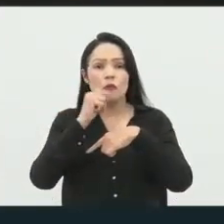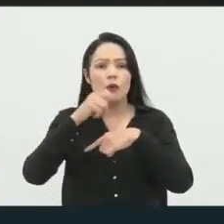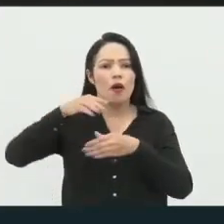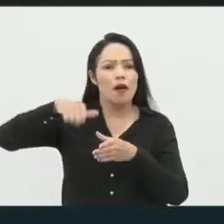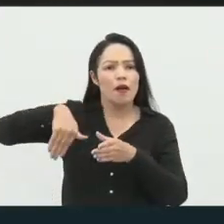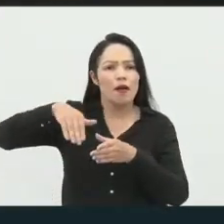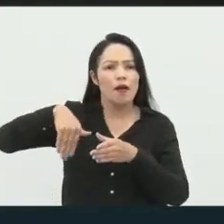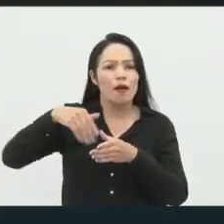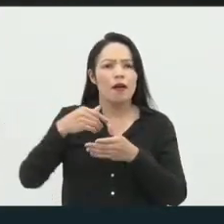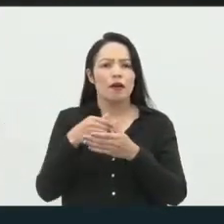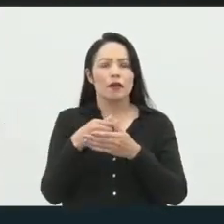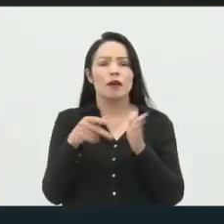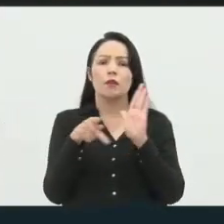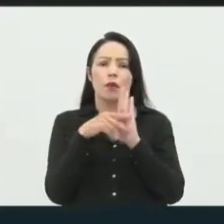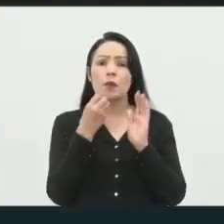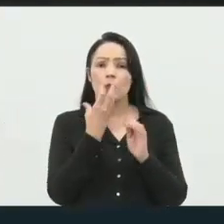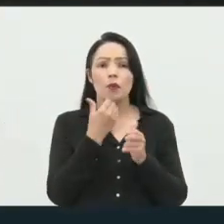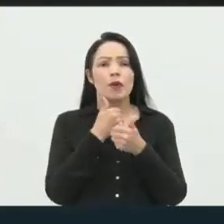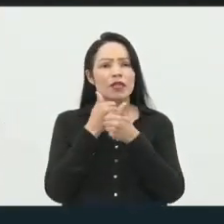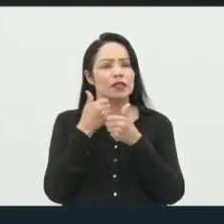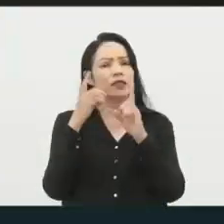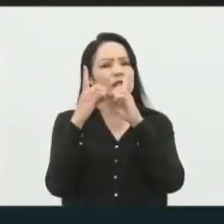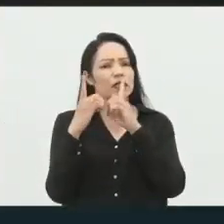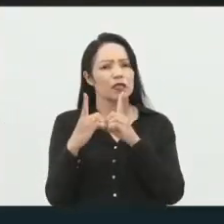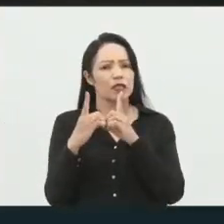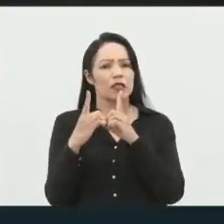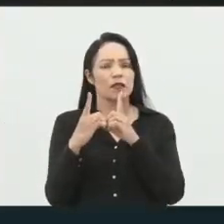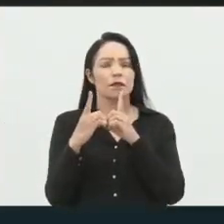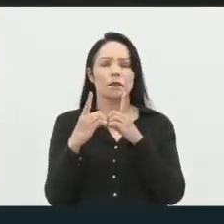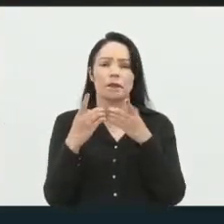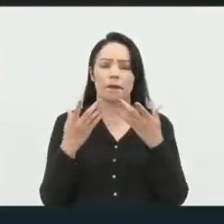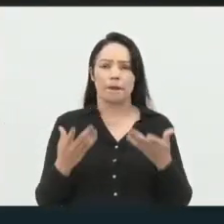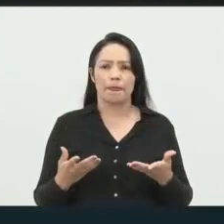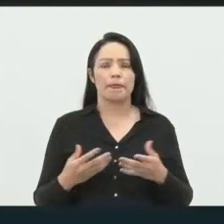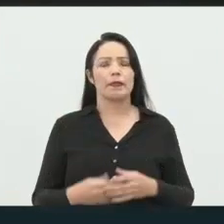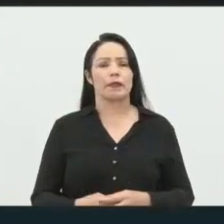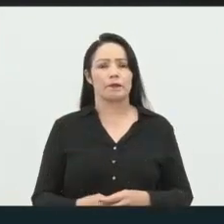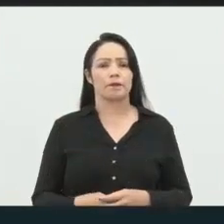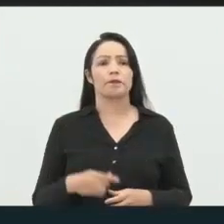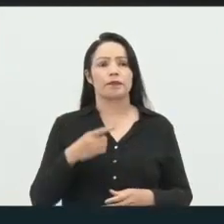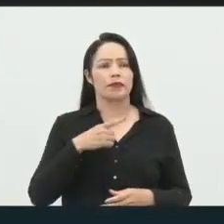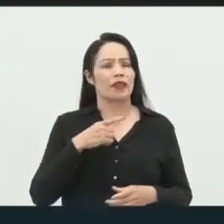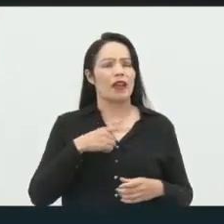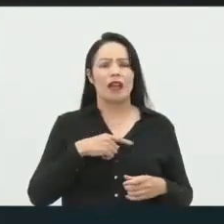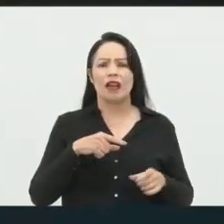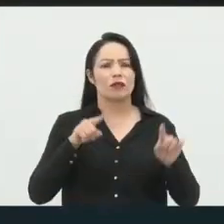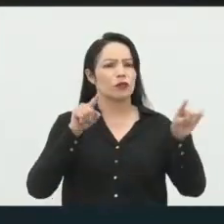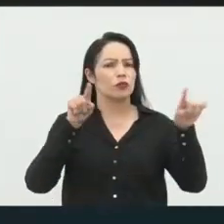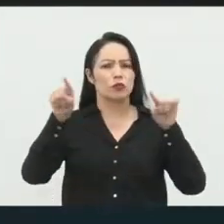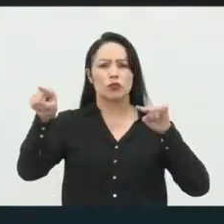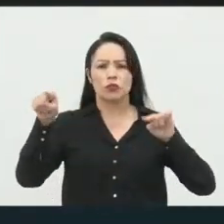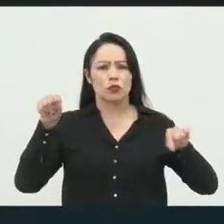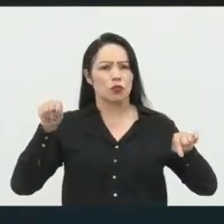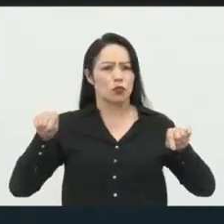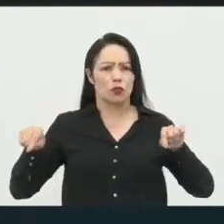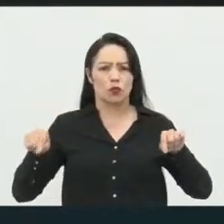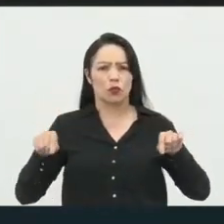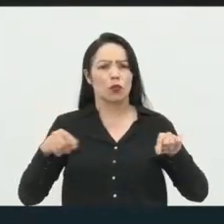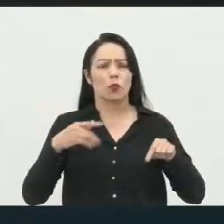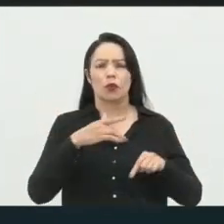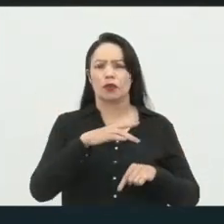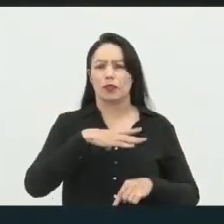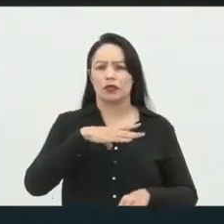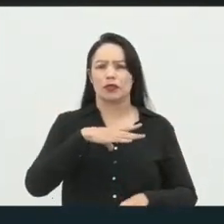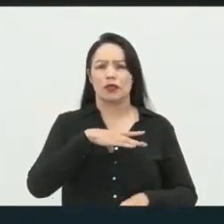para atender aquela região da ponte alta e assim nós temos nos quatro cantos da cidade áreas públicas